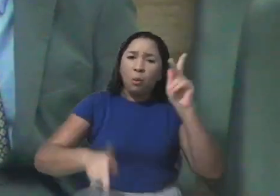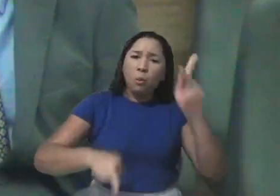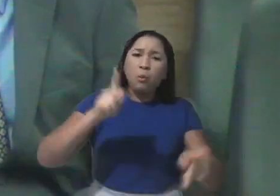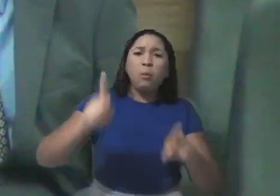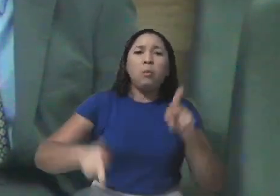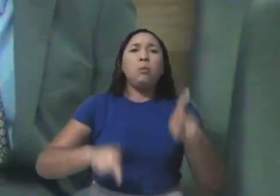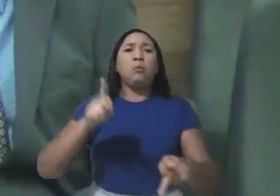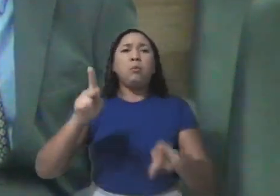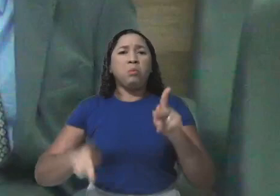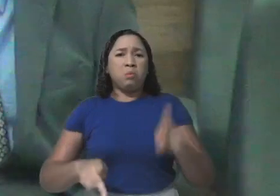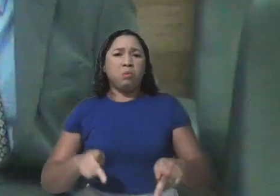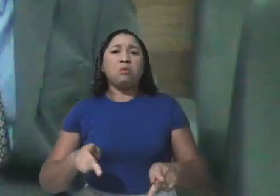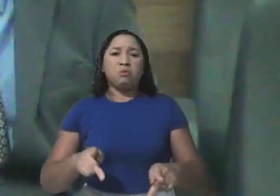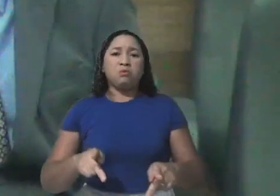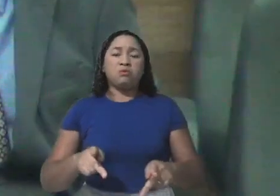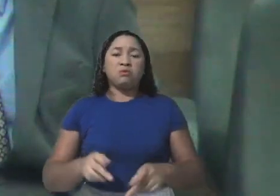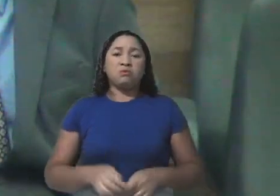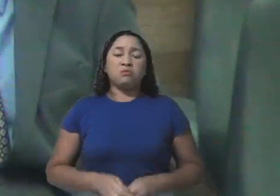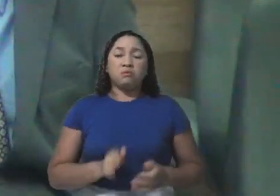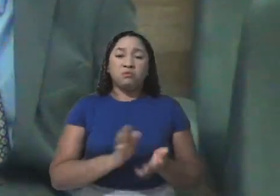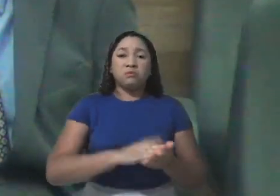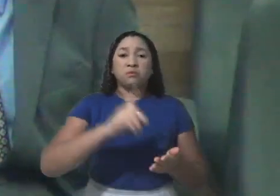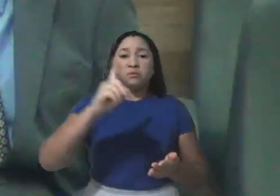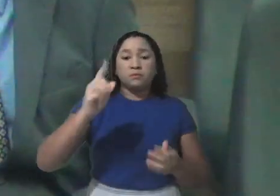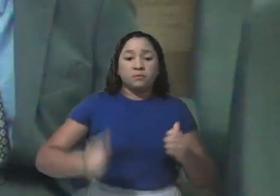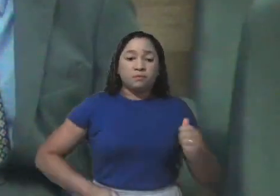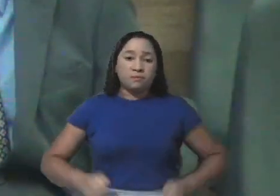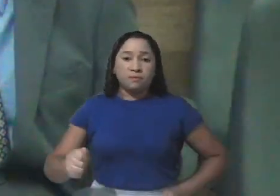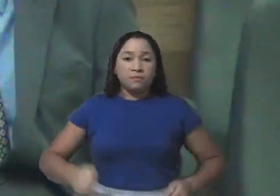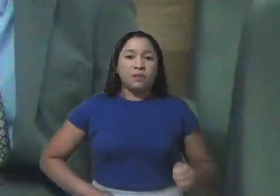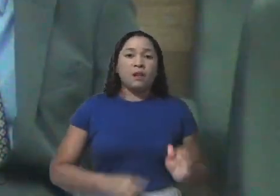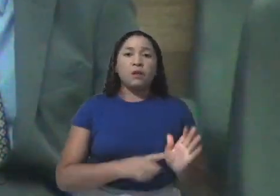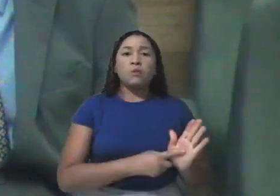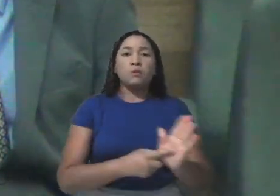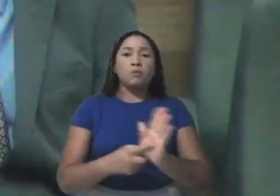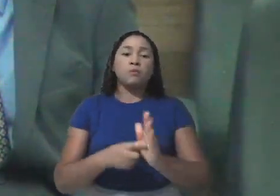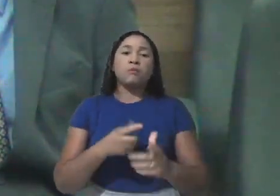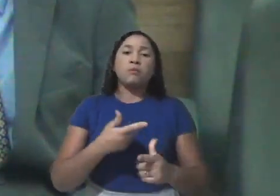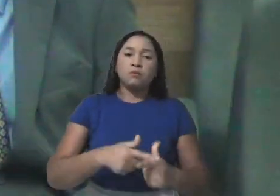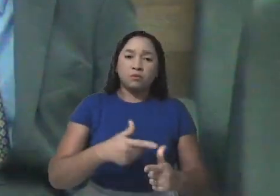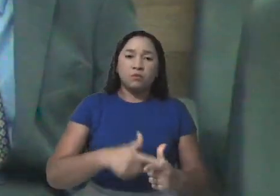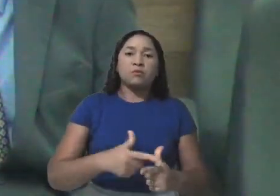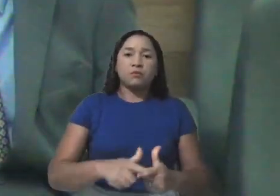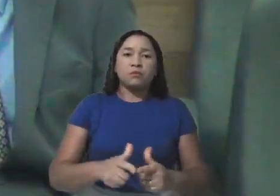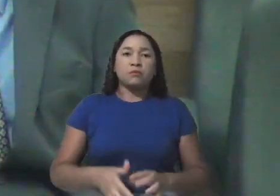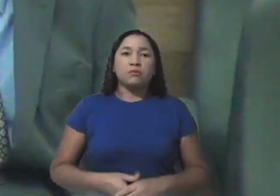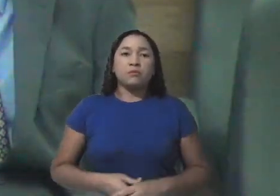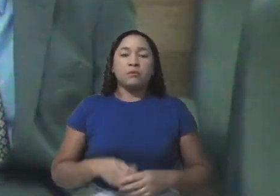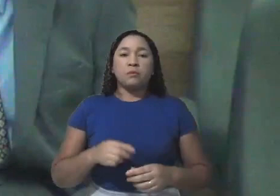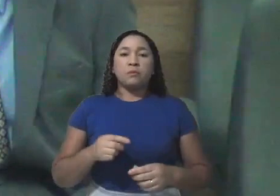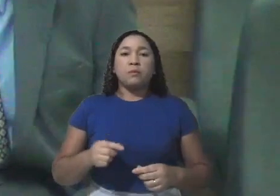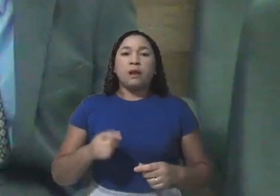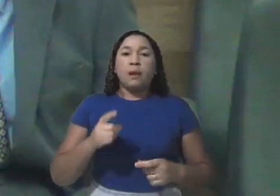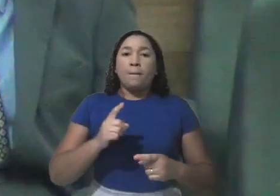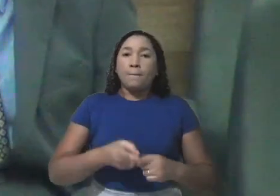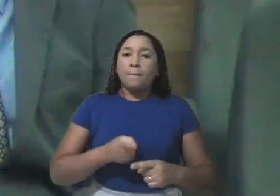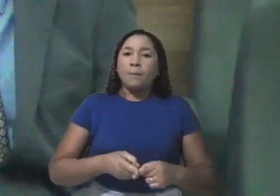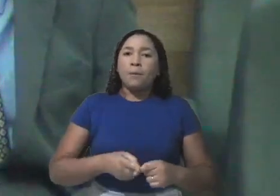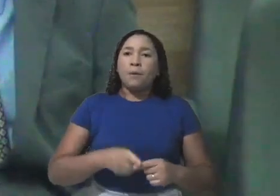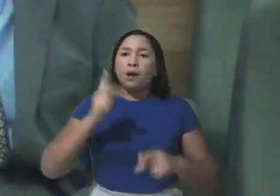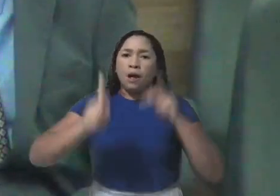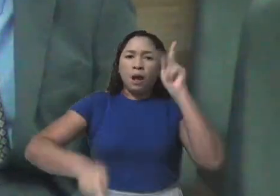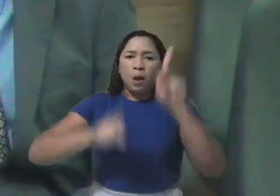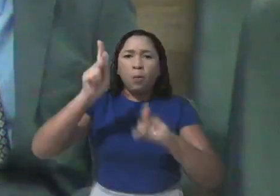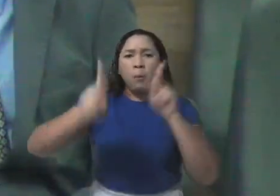um problema, Atos 15, 1 e 2, nos mostra o problema, que eram os judaizantes que queriam circuncidar todos